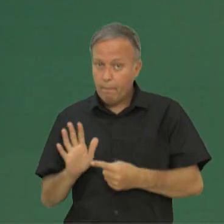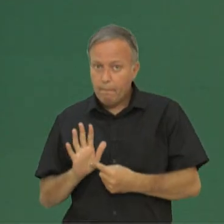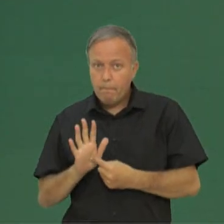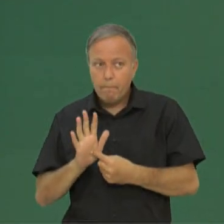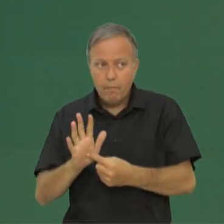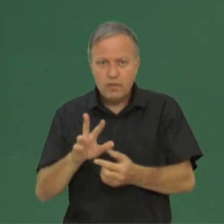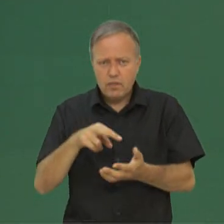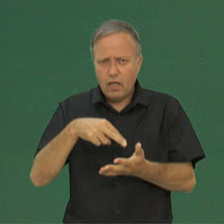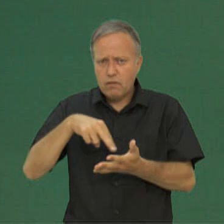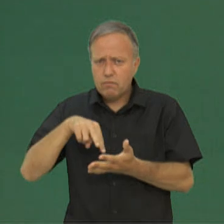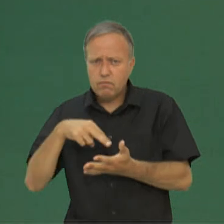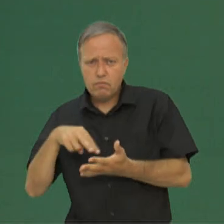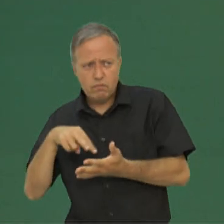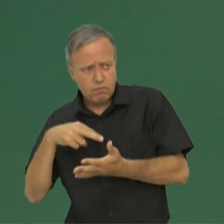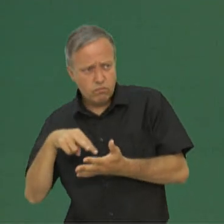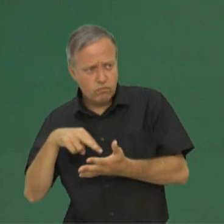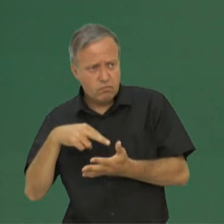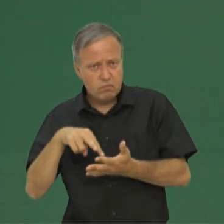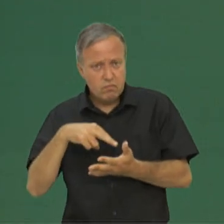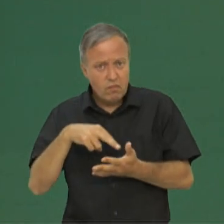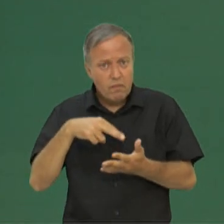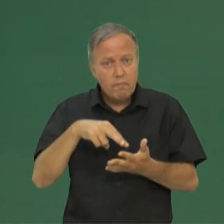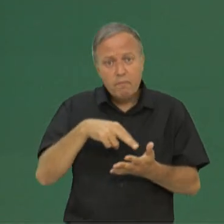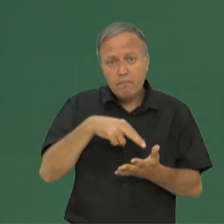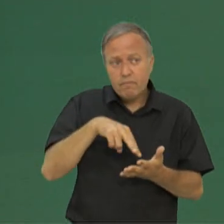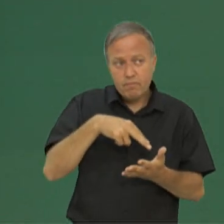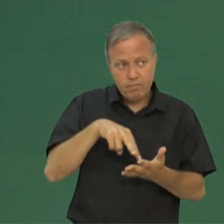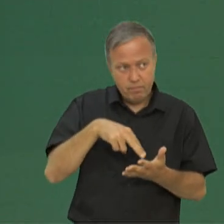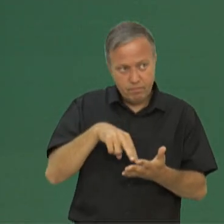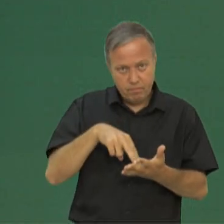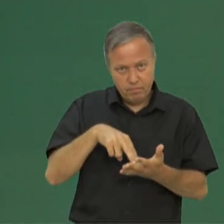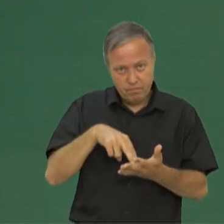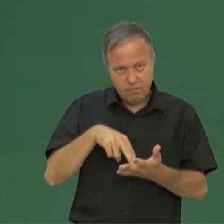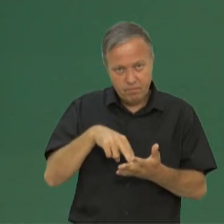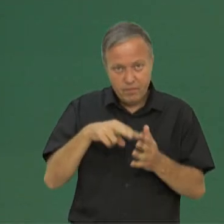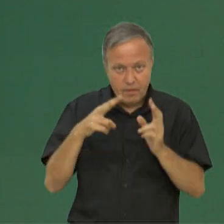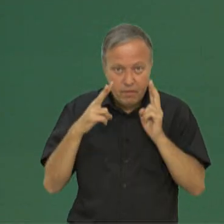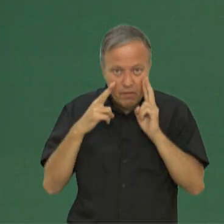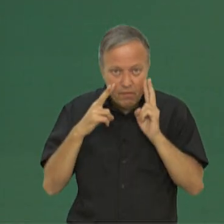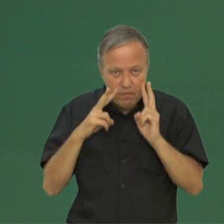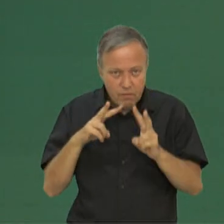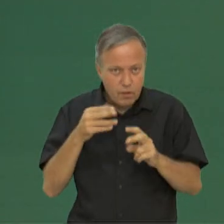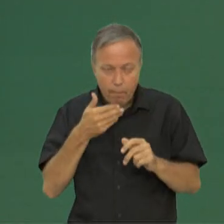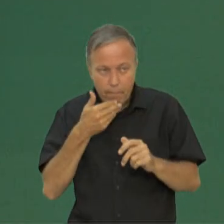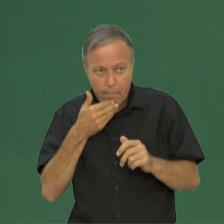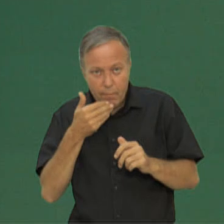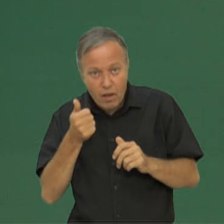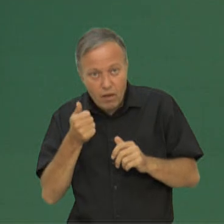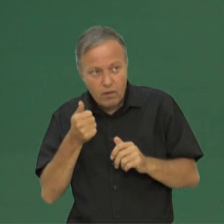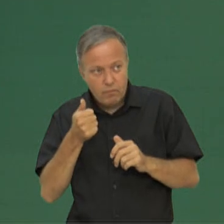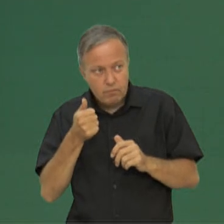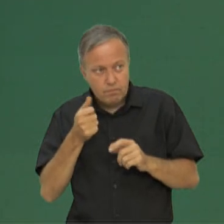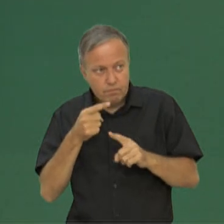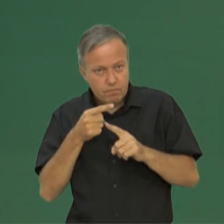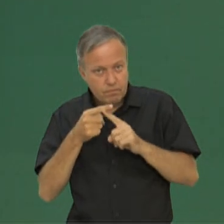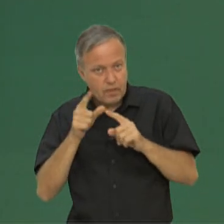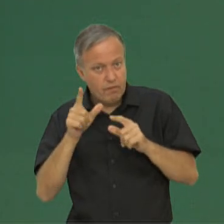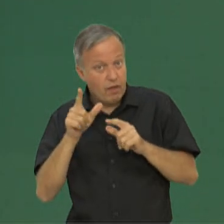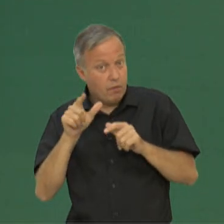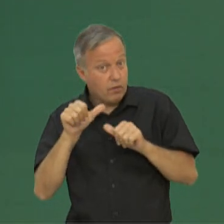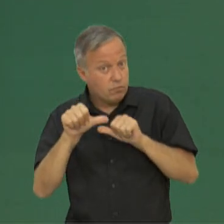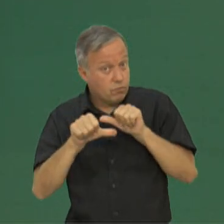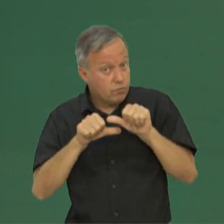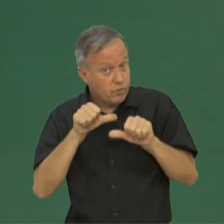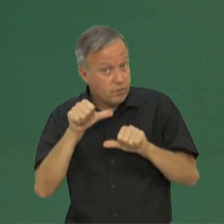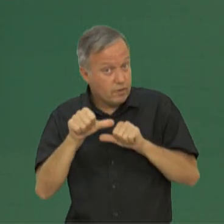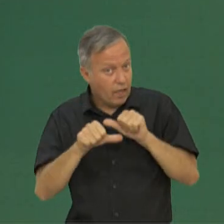a pessoa consegue ver mais para onde é que você vai se locomover. Entendido? Então, aqui já teve uma boa mudança